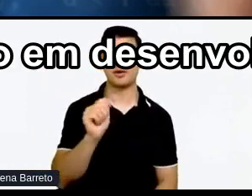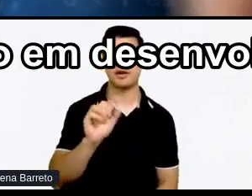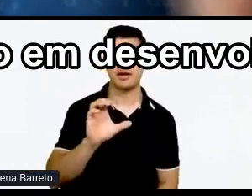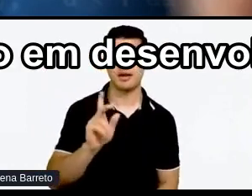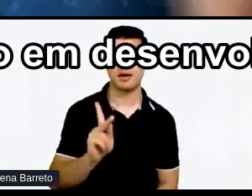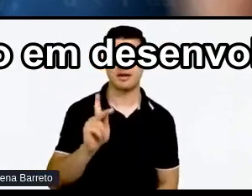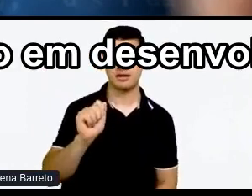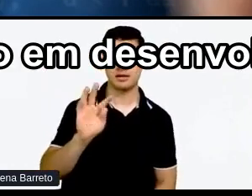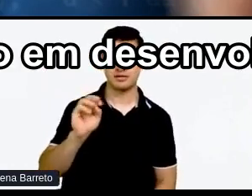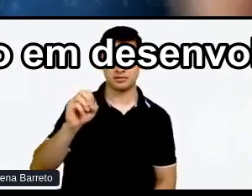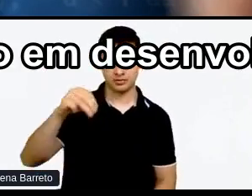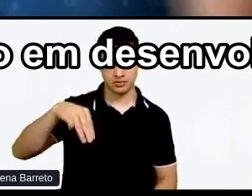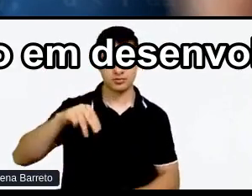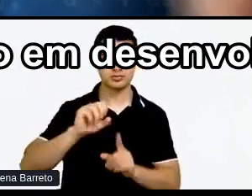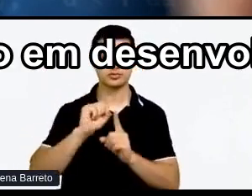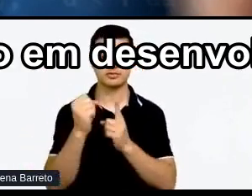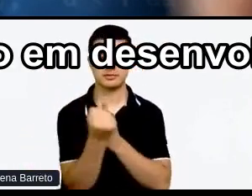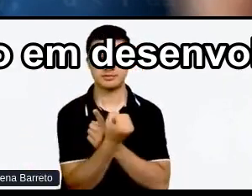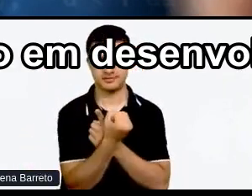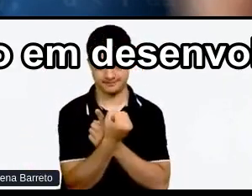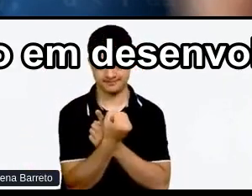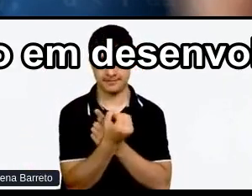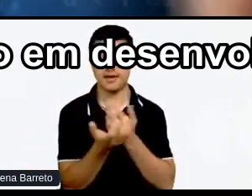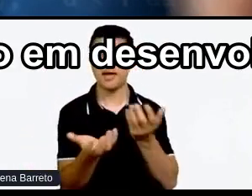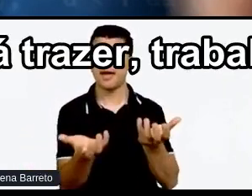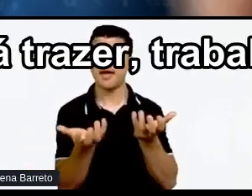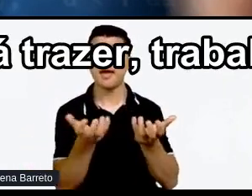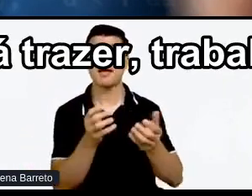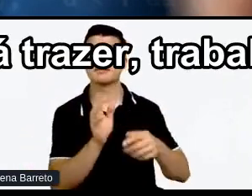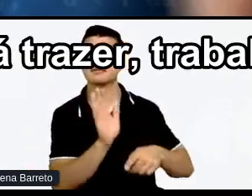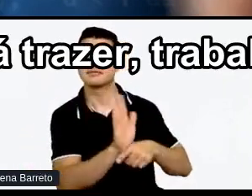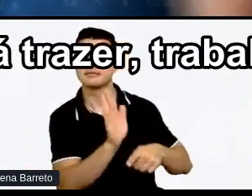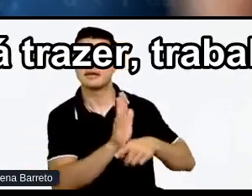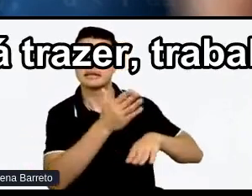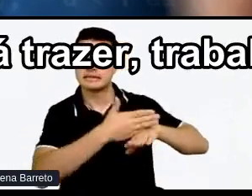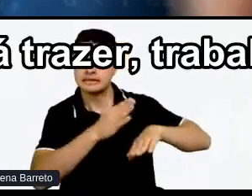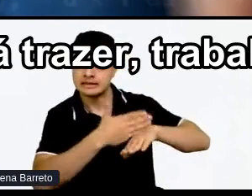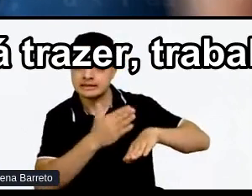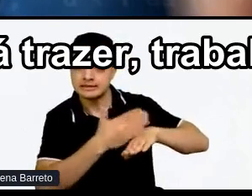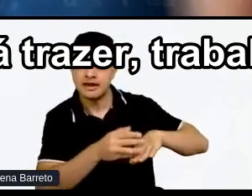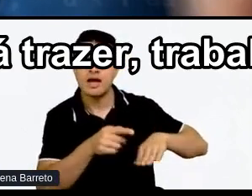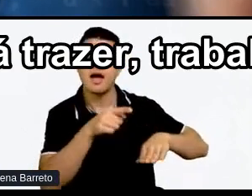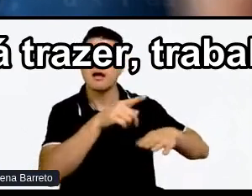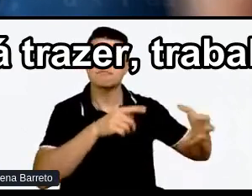em desenvolver, treinar para incluir, para já